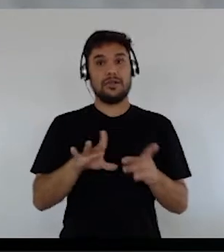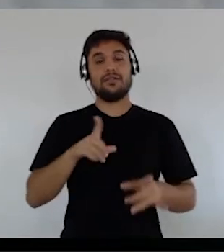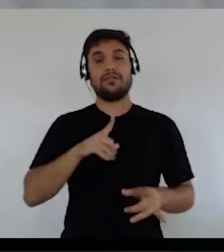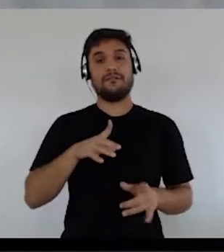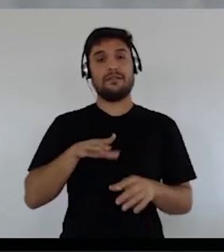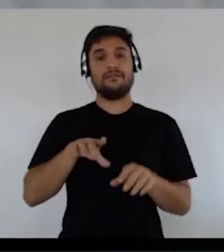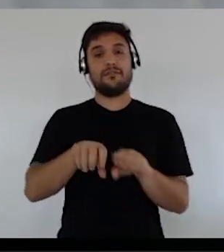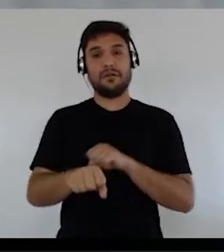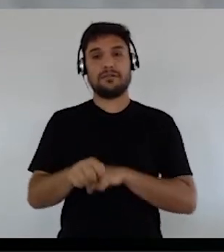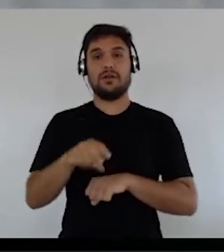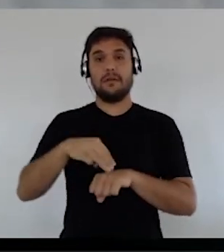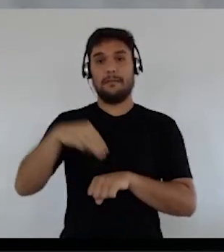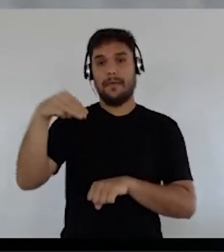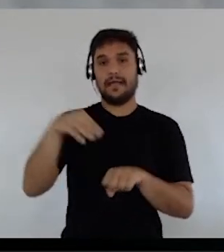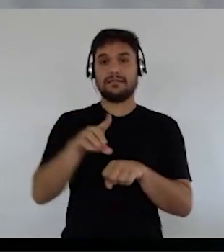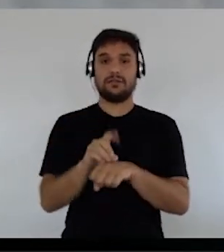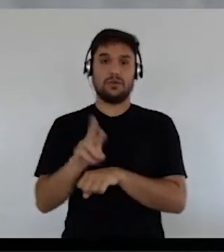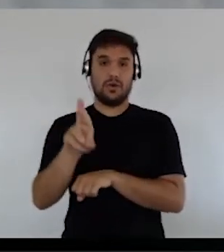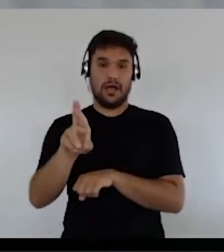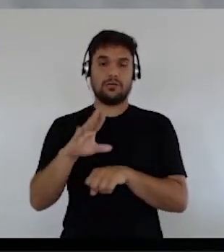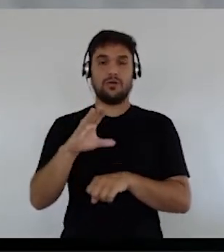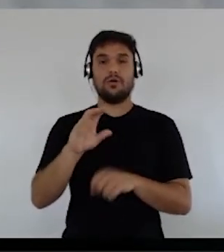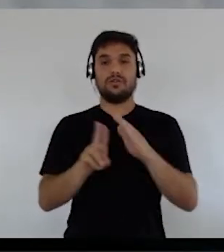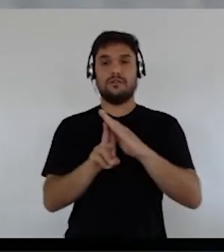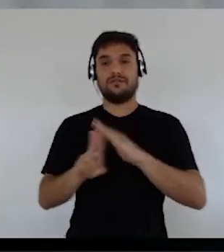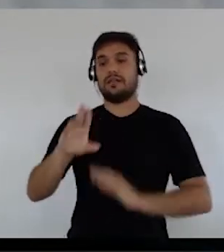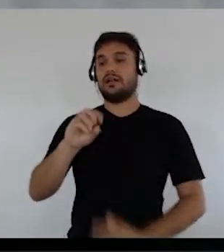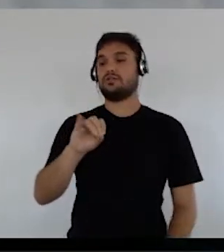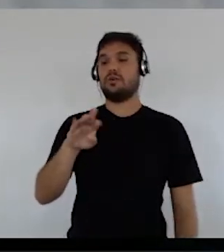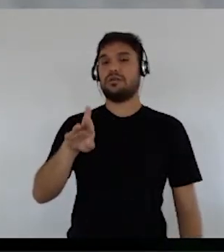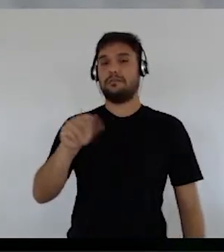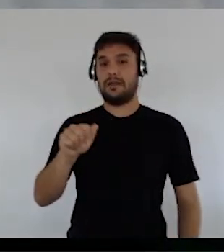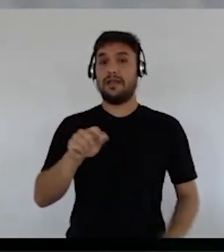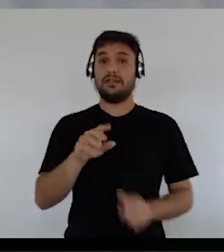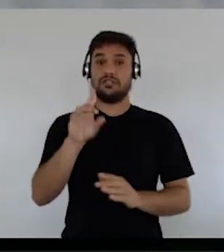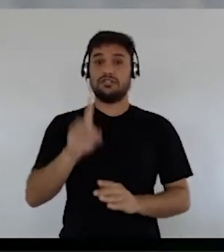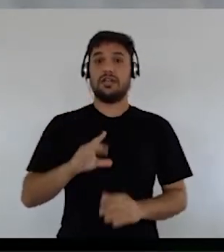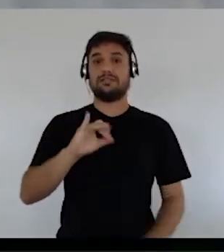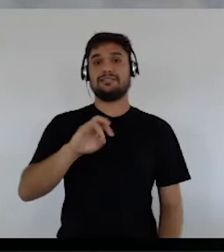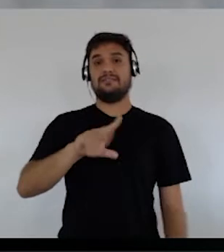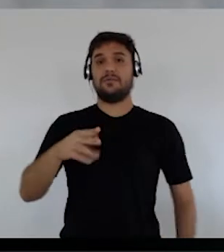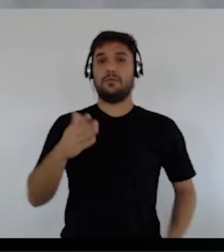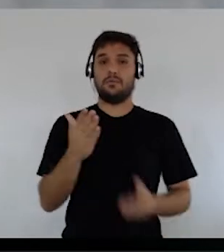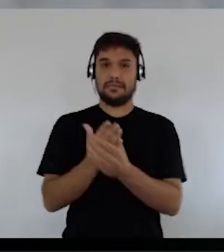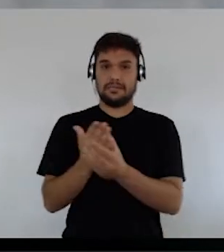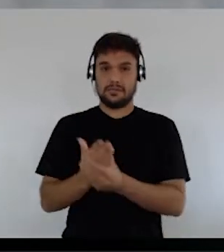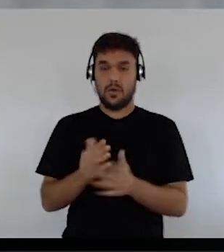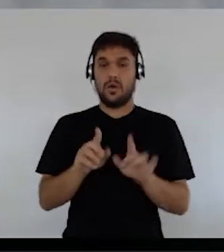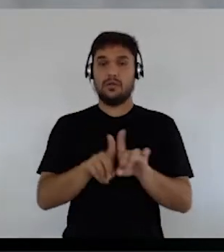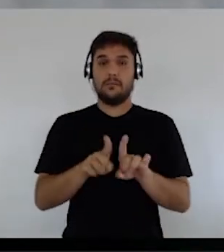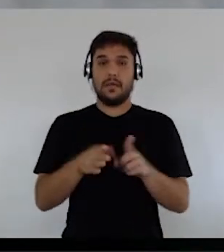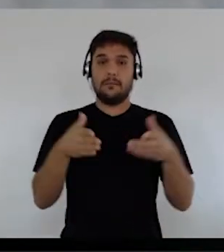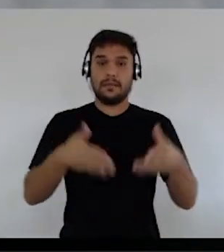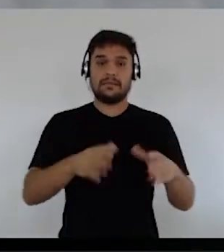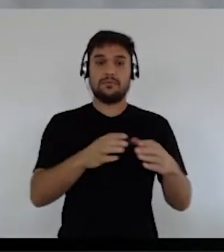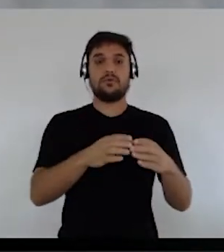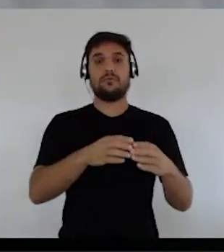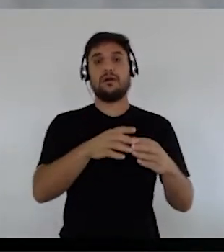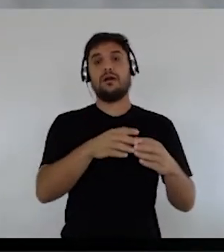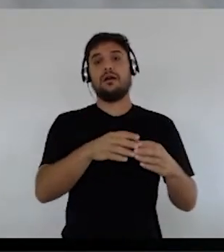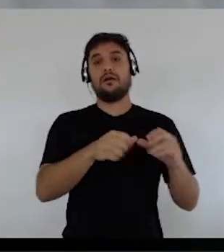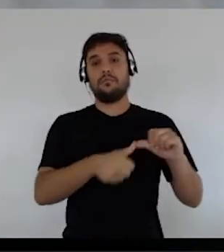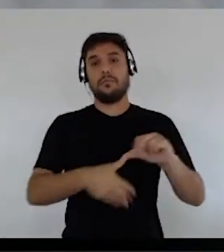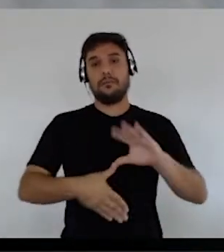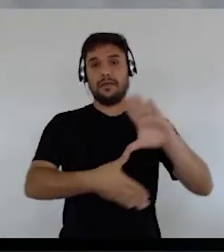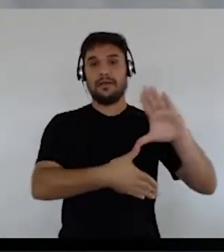de mestre e de doutoramento em Ciências Jurídicas Processuais. É membro do Instituto Ibero-Americano de